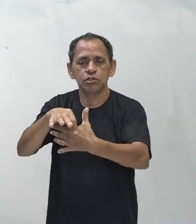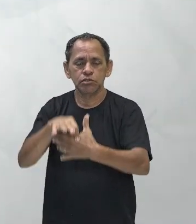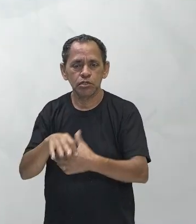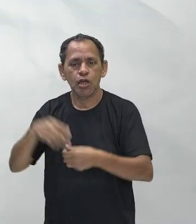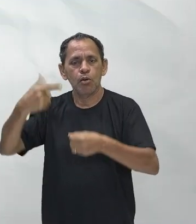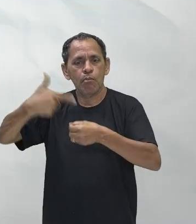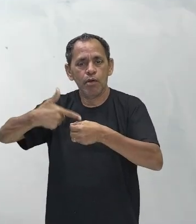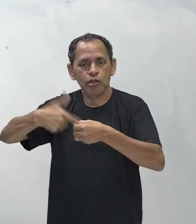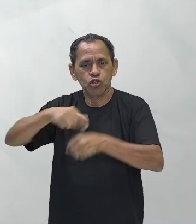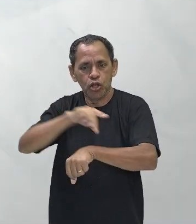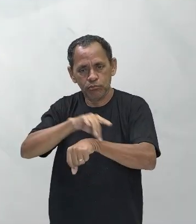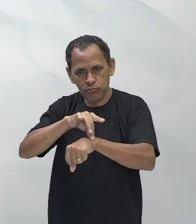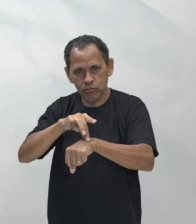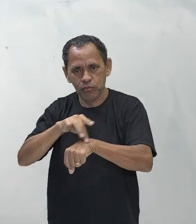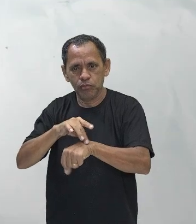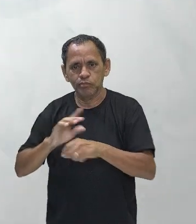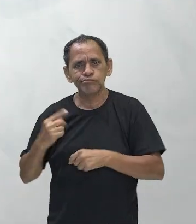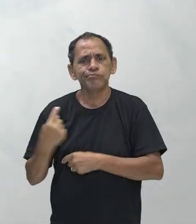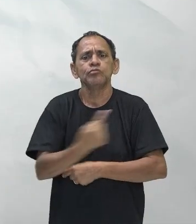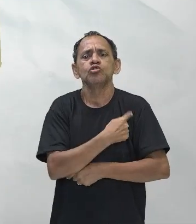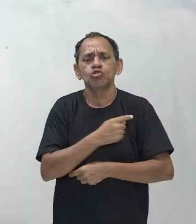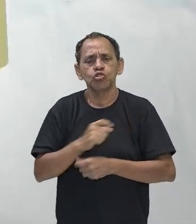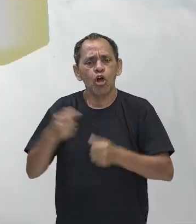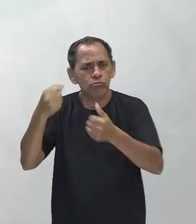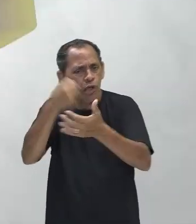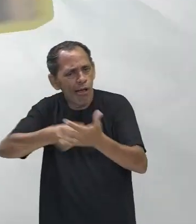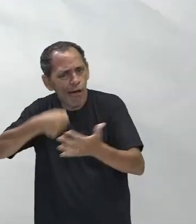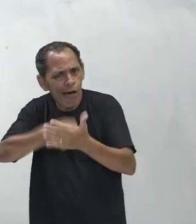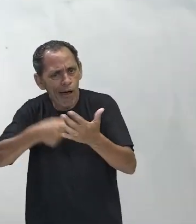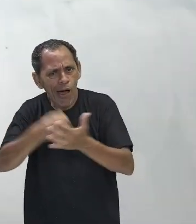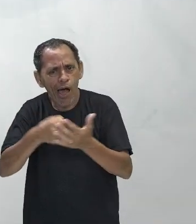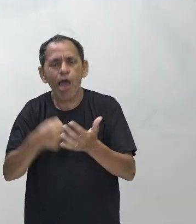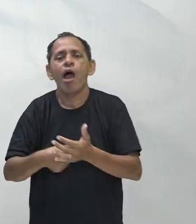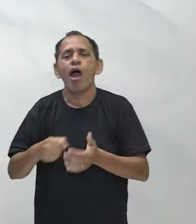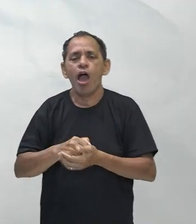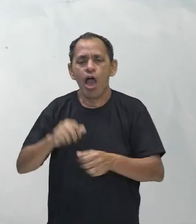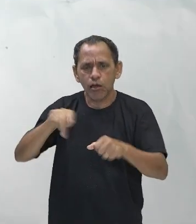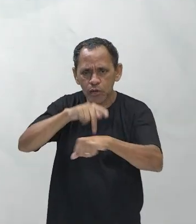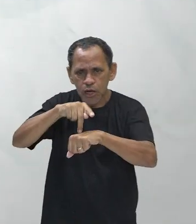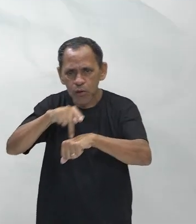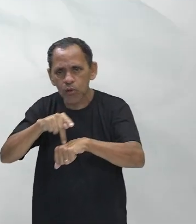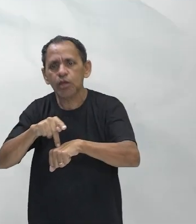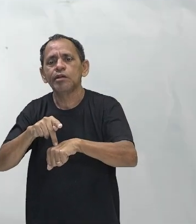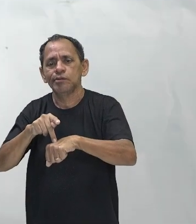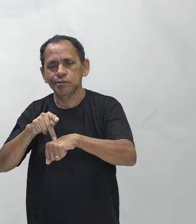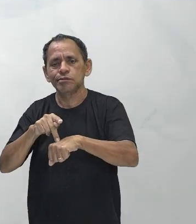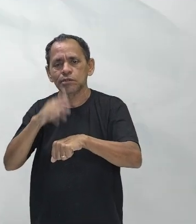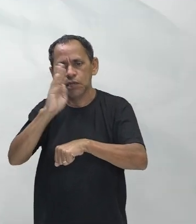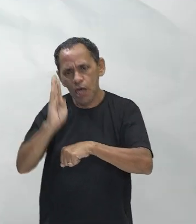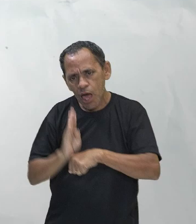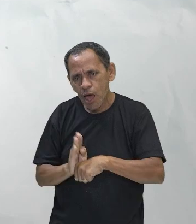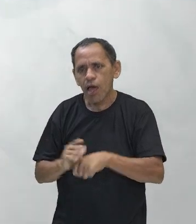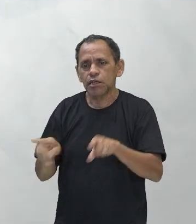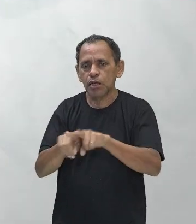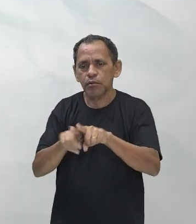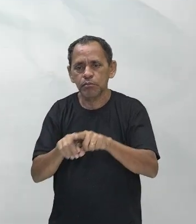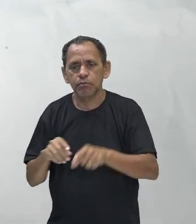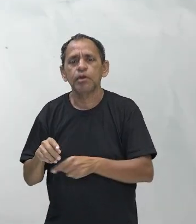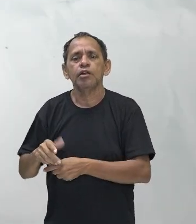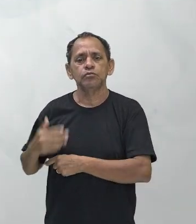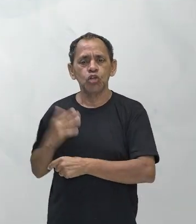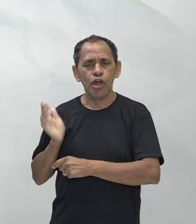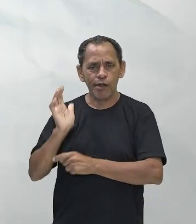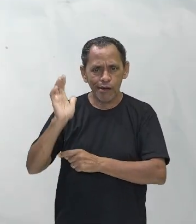Nosso, que defendia a nacionalização desta riqueza. No mesmo momento, foi organizado o primeiro Congresso Nacional